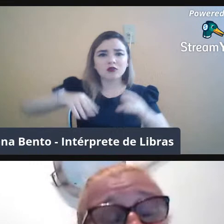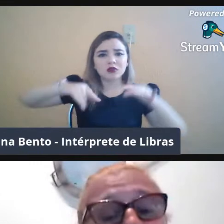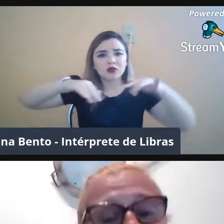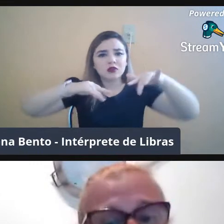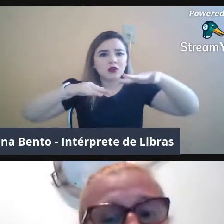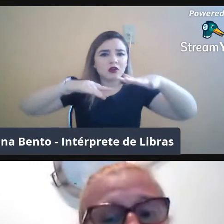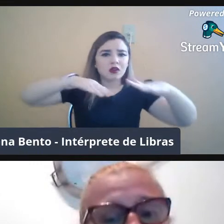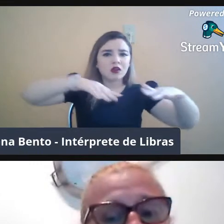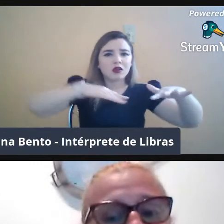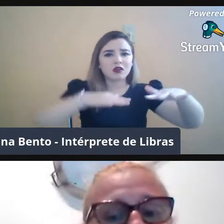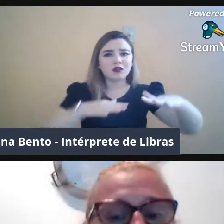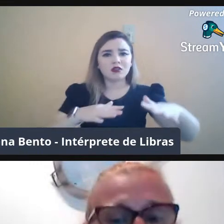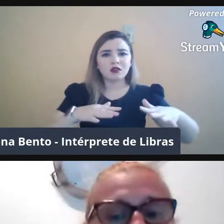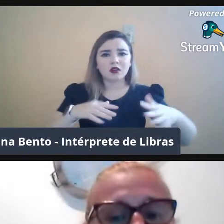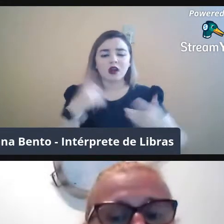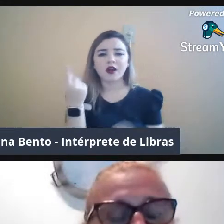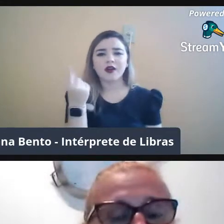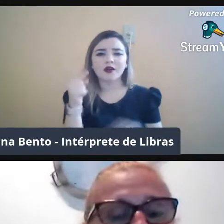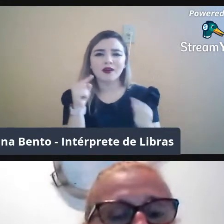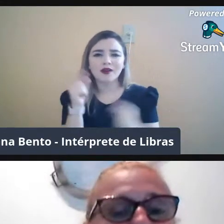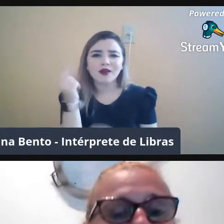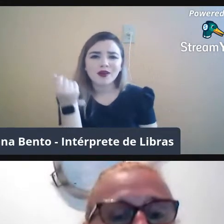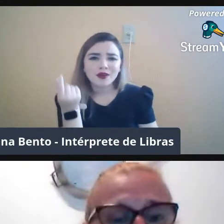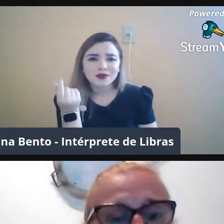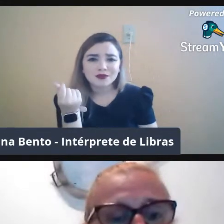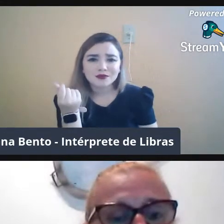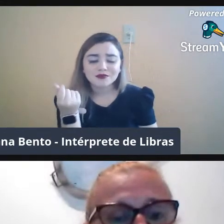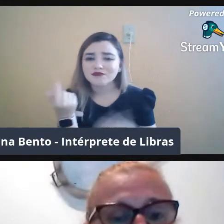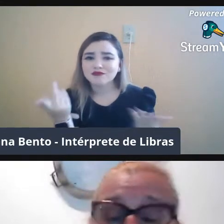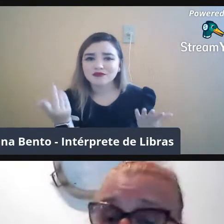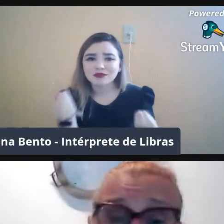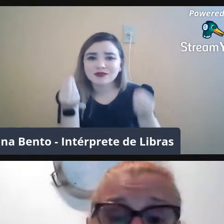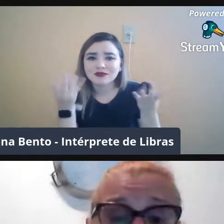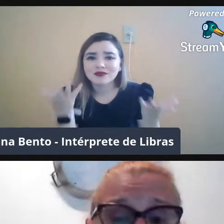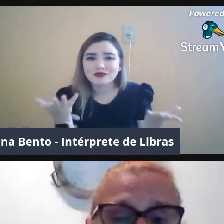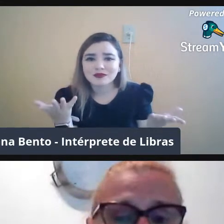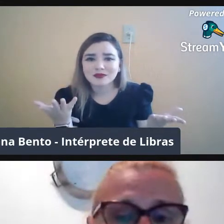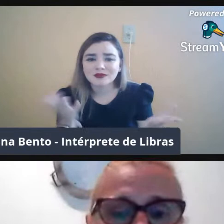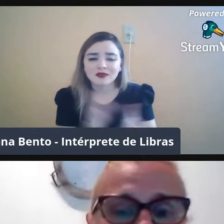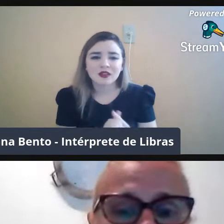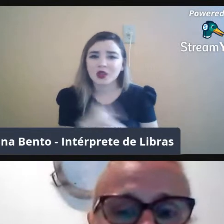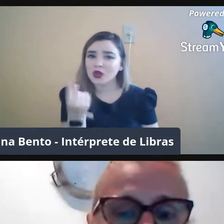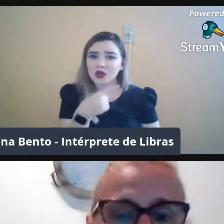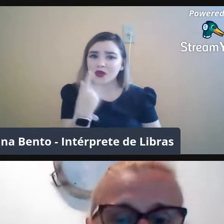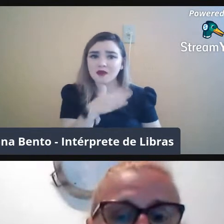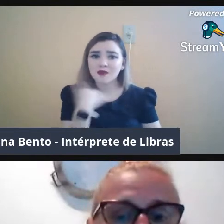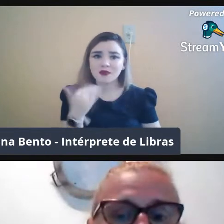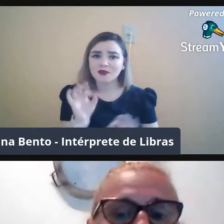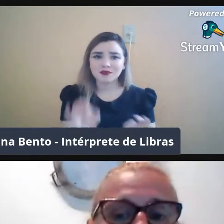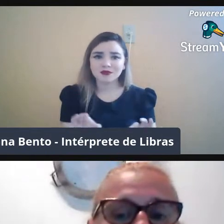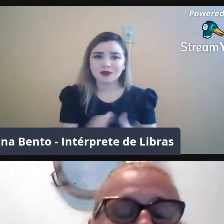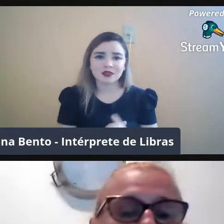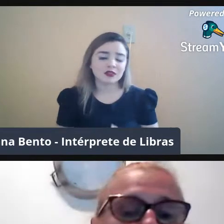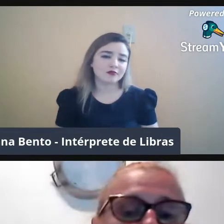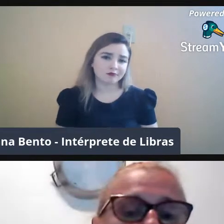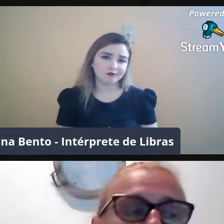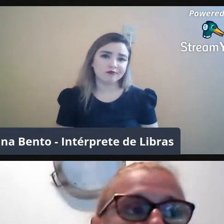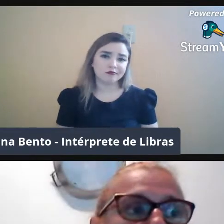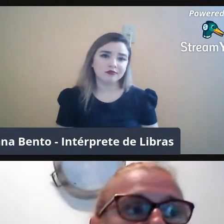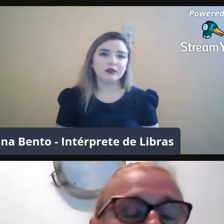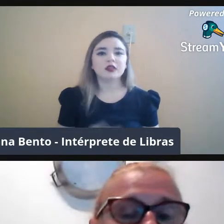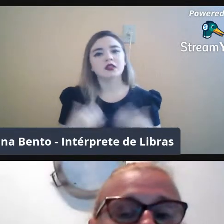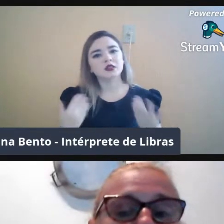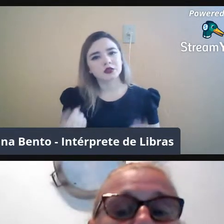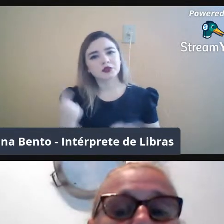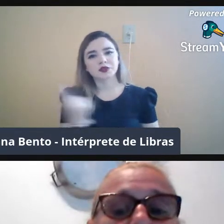em nome do dinheiro, isso vai adiantar de alguma coisa? O que, que vai ser desse planeta? Nós vamos morrer. Não vai ter mais para onde ir. Tá? Então, a gente